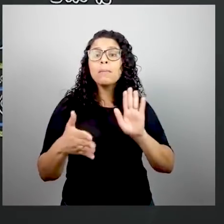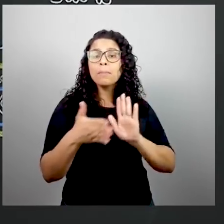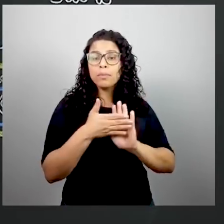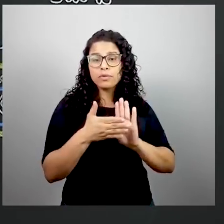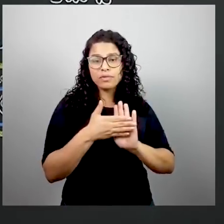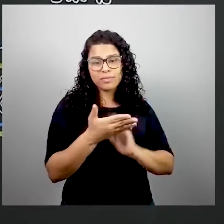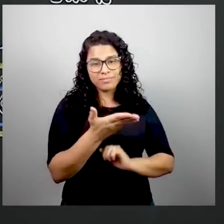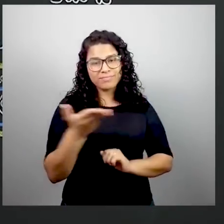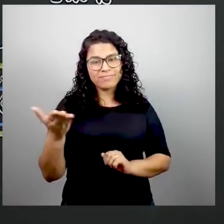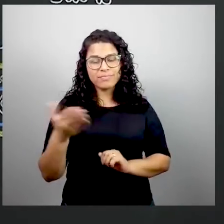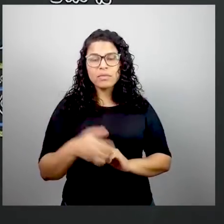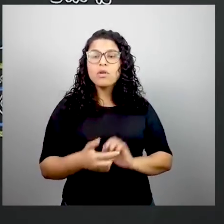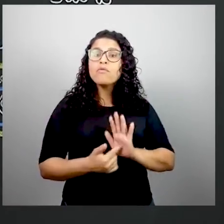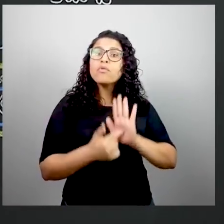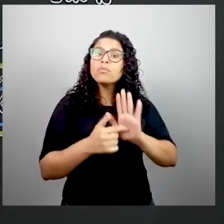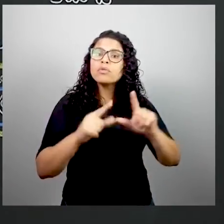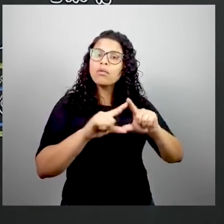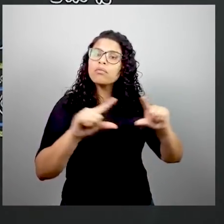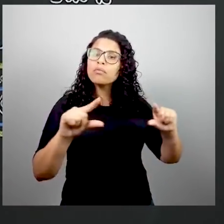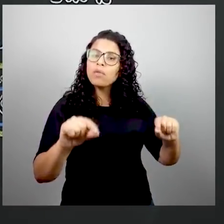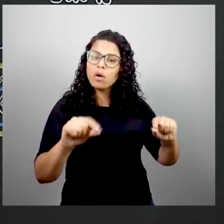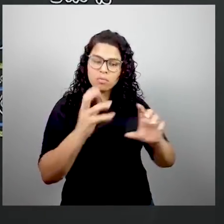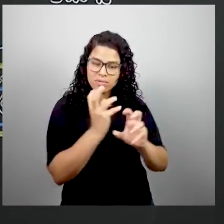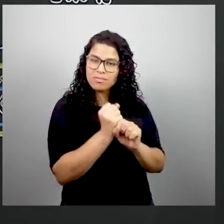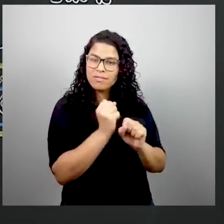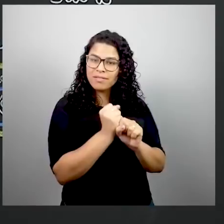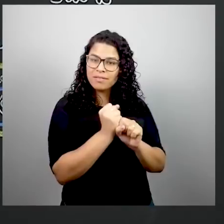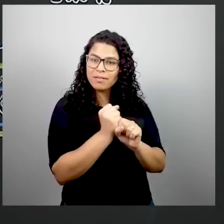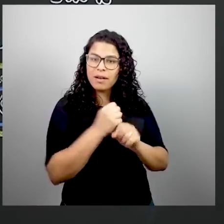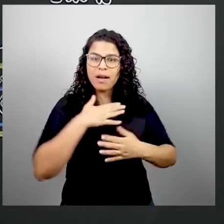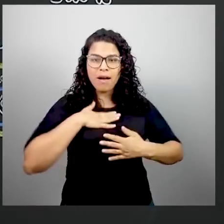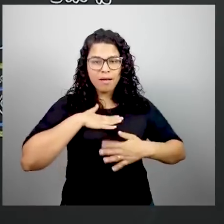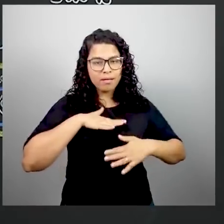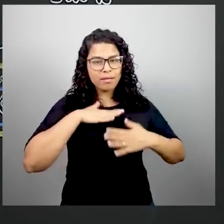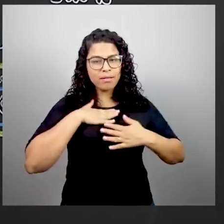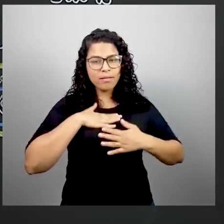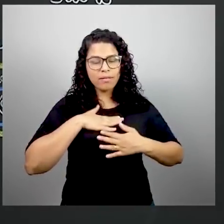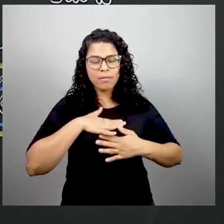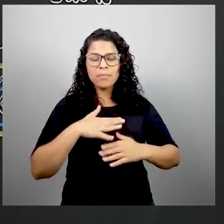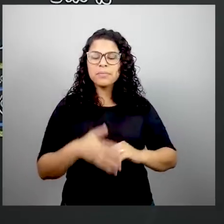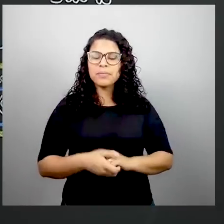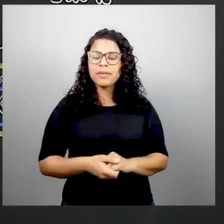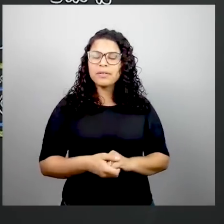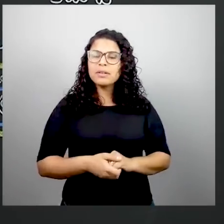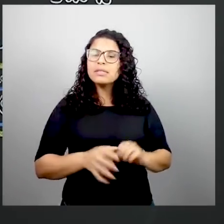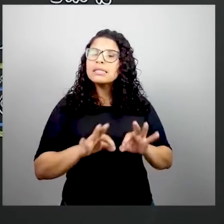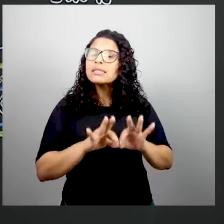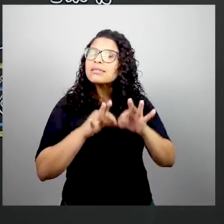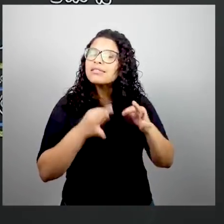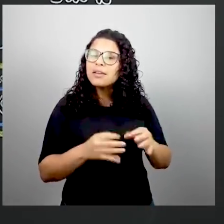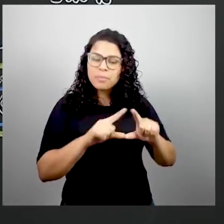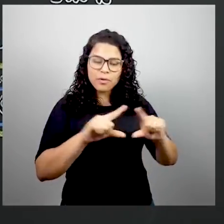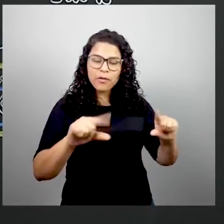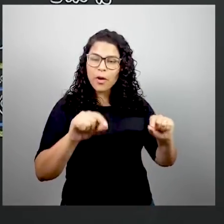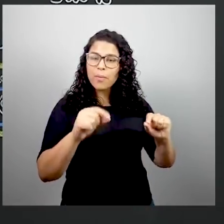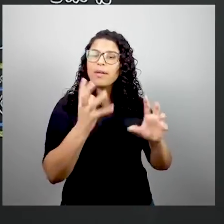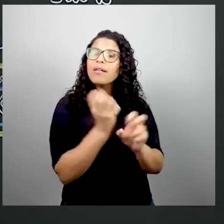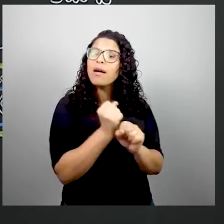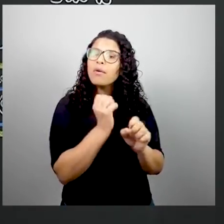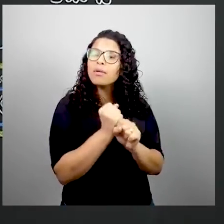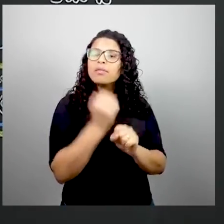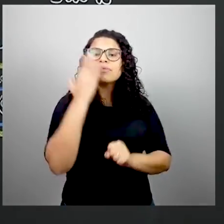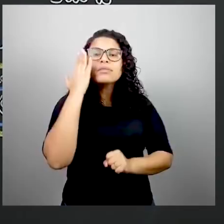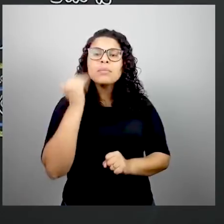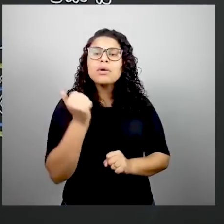como é que eu te provo? Eu te mostro uma formulazinha, não se arrepie todo, não fique em pânico, uma formulazinha simples para